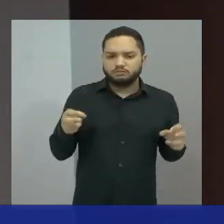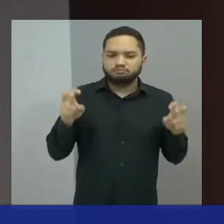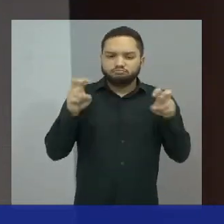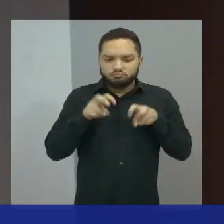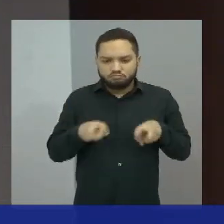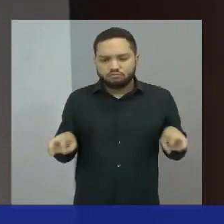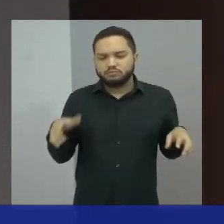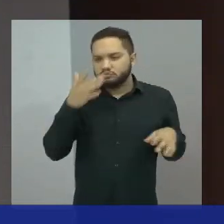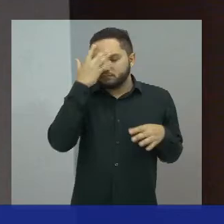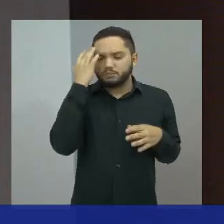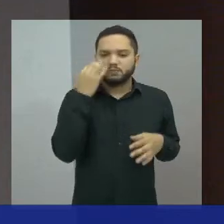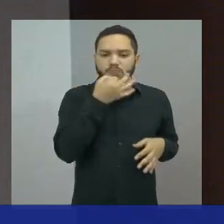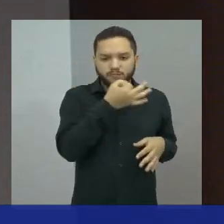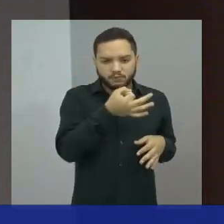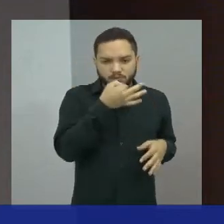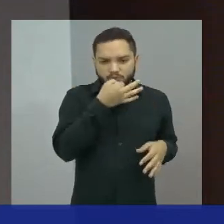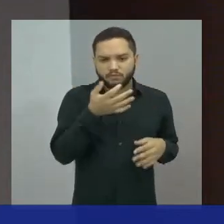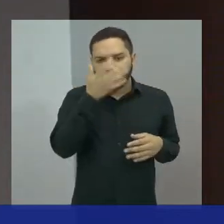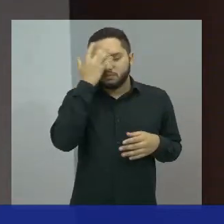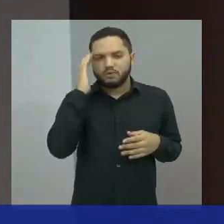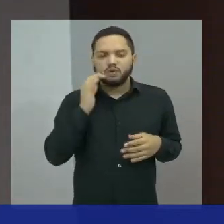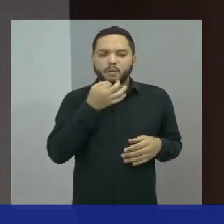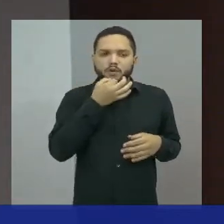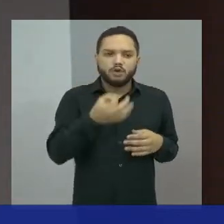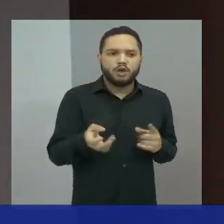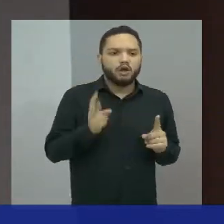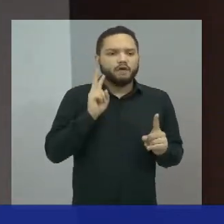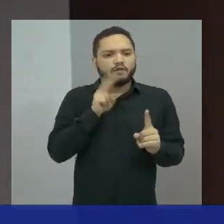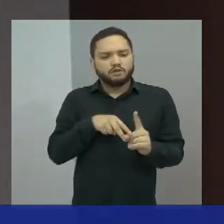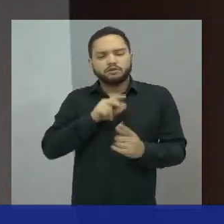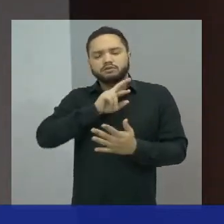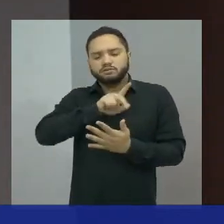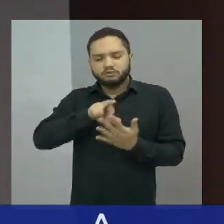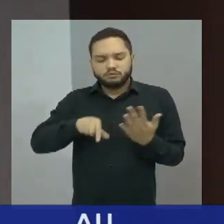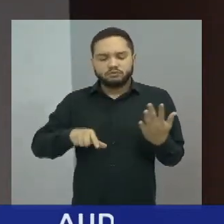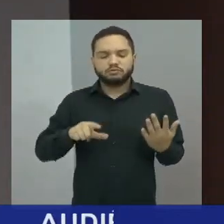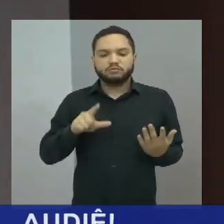colocadas sugestões, novas visões e novas